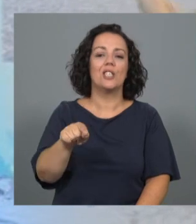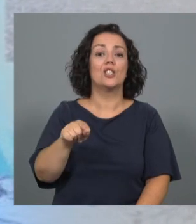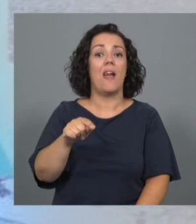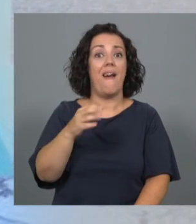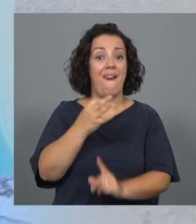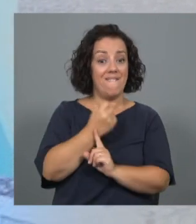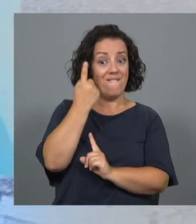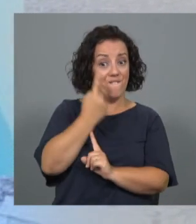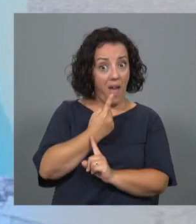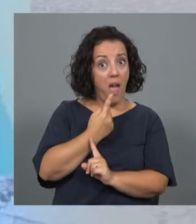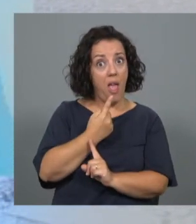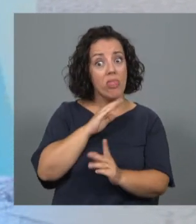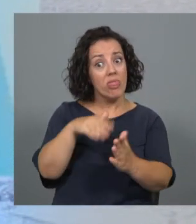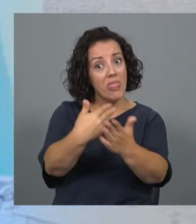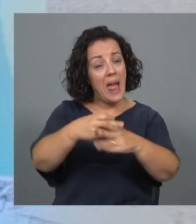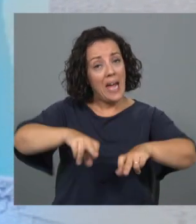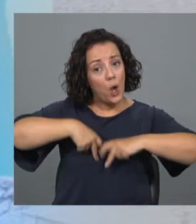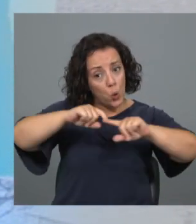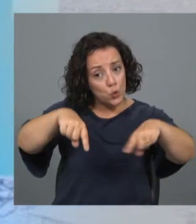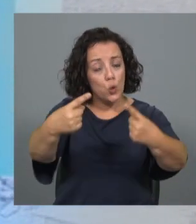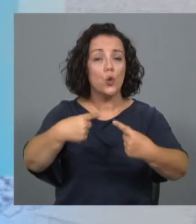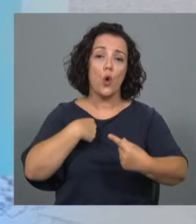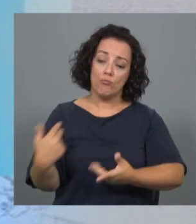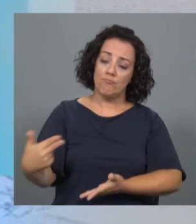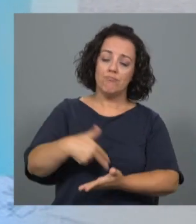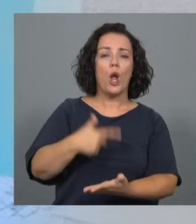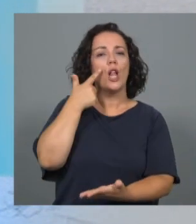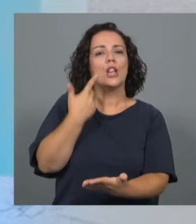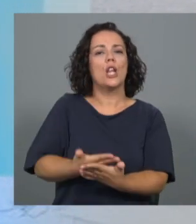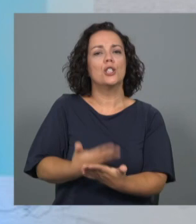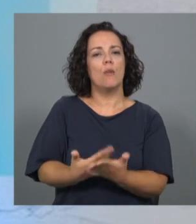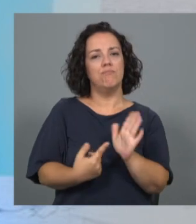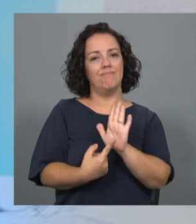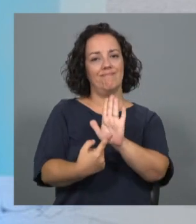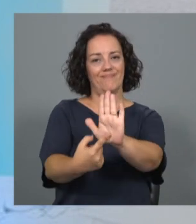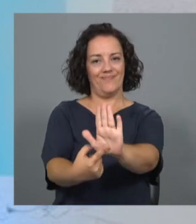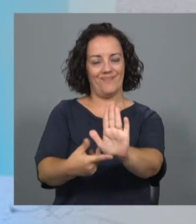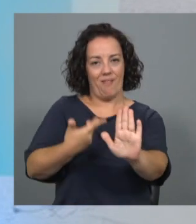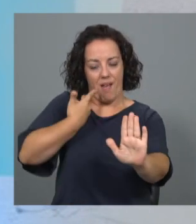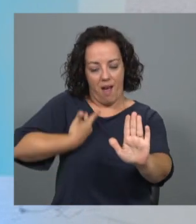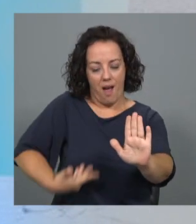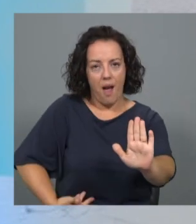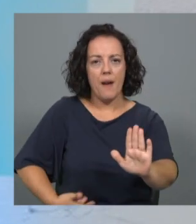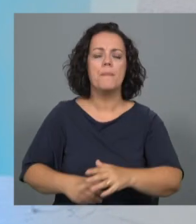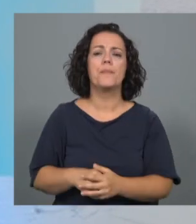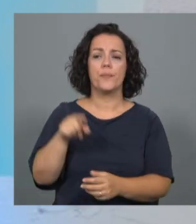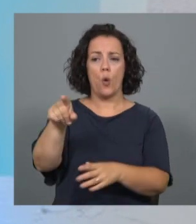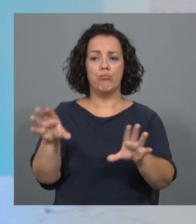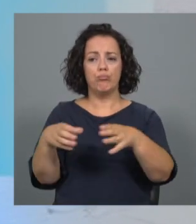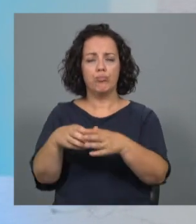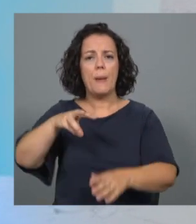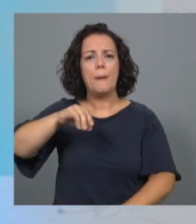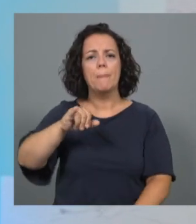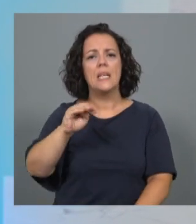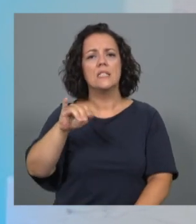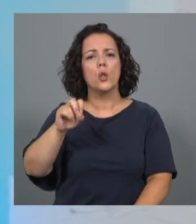isso testemunhamos. É esse também o modo de proceder como missionário comboniano, e recordo que os